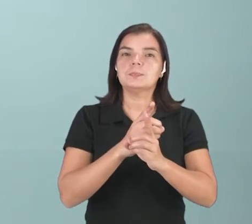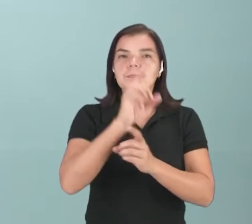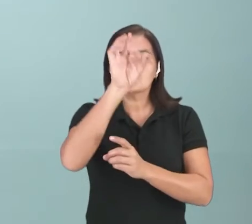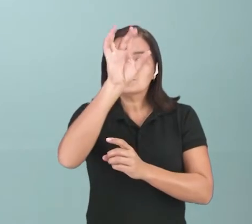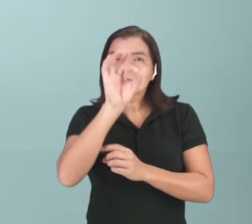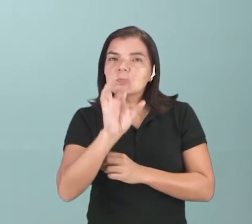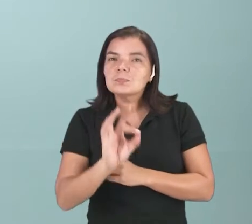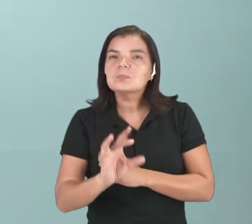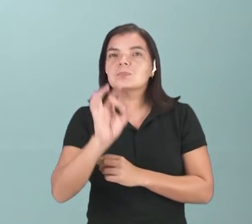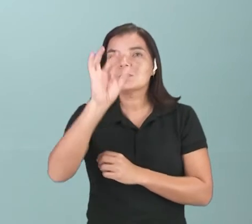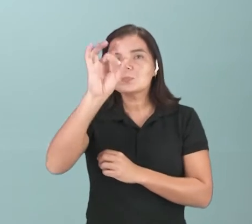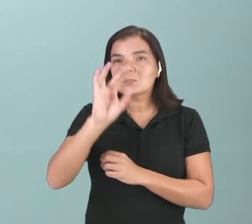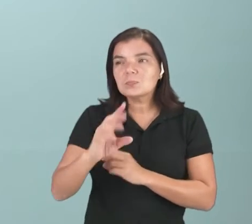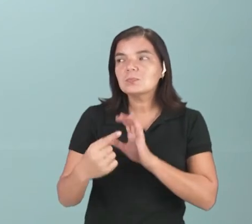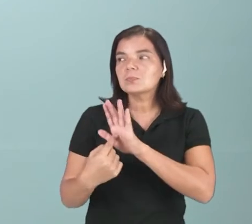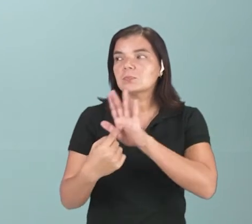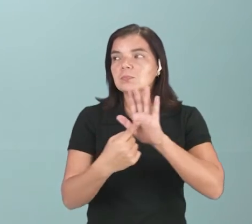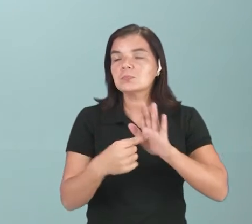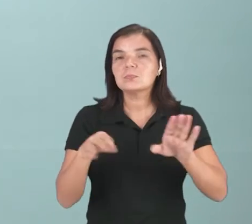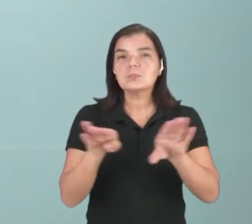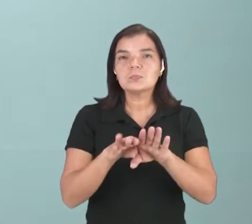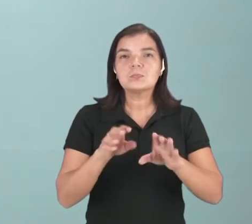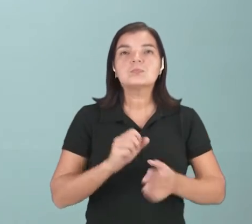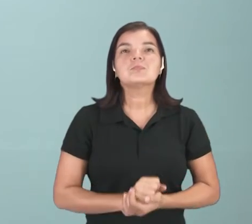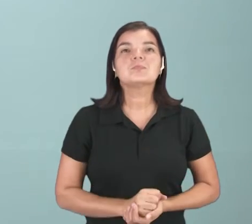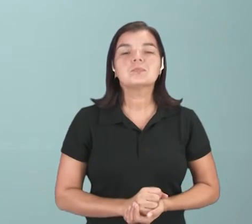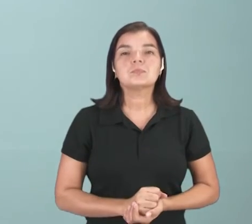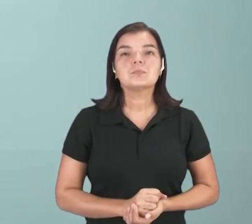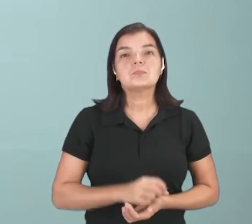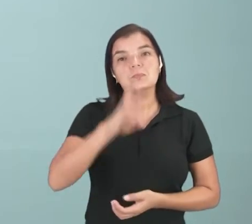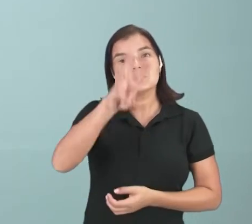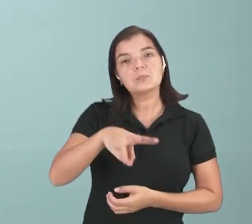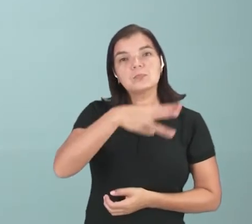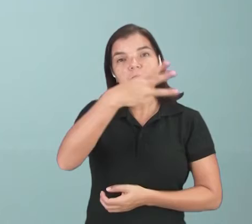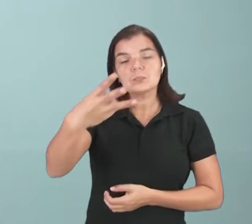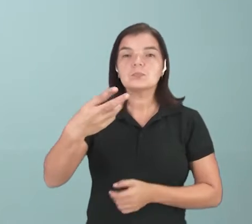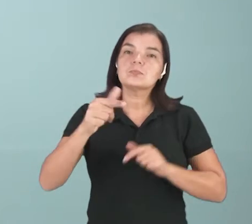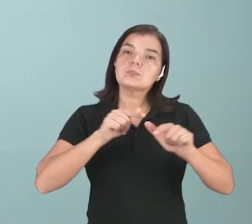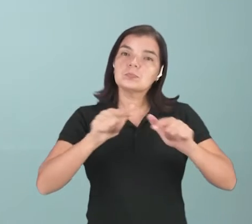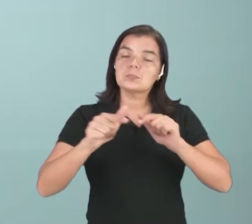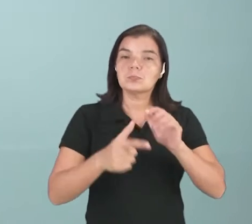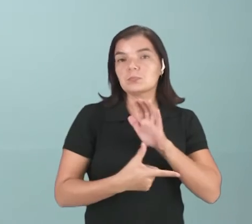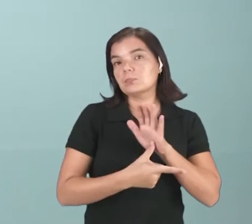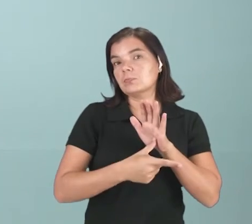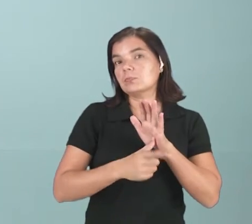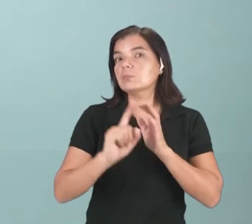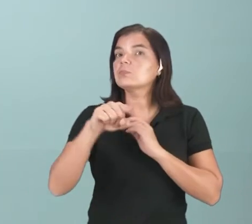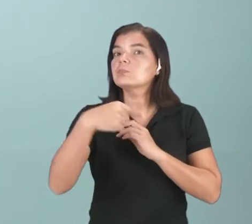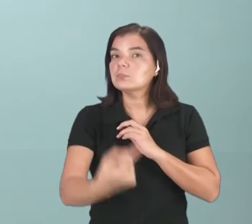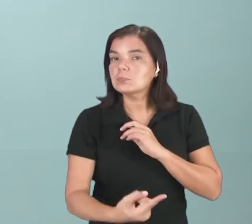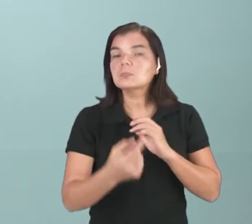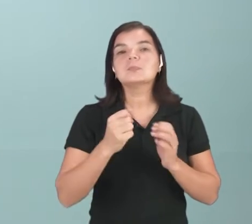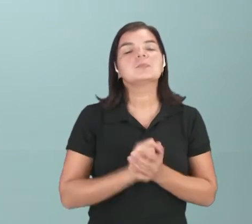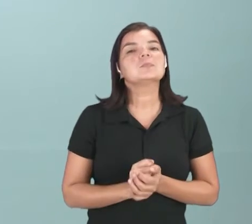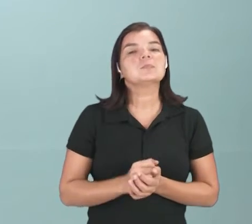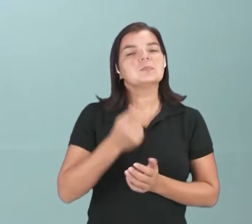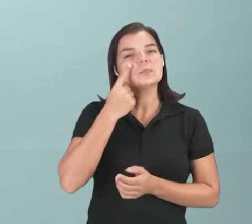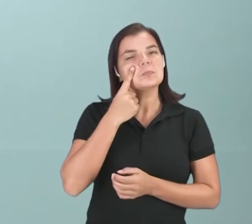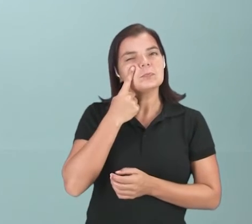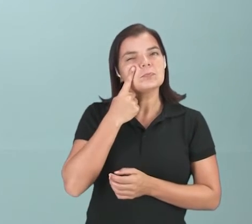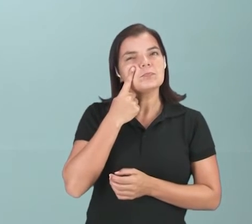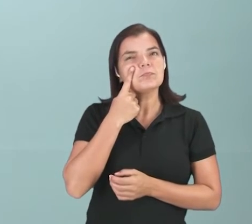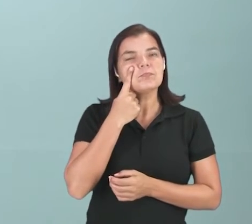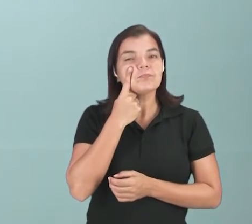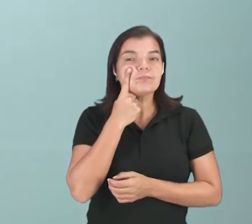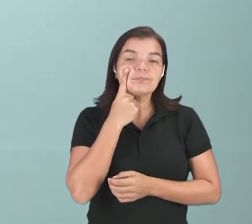cada elemento que está correspondente com o da matriz que será trabalhada posteriormente. E aí você observa